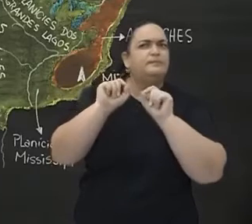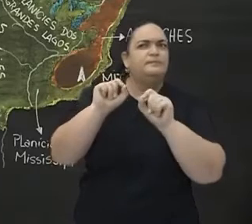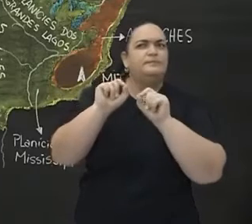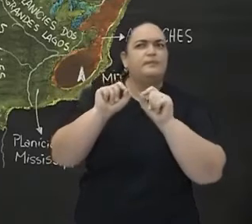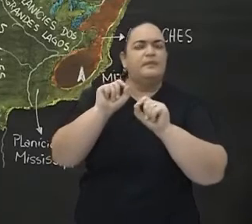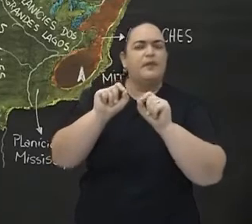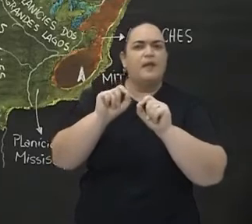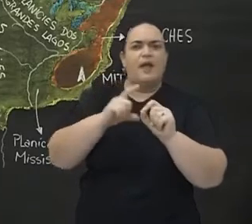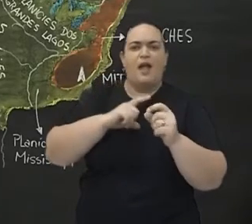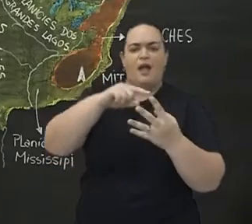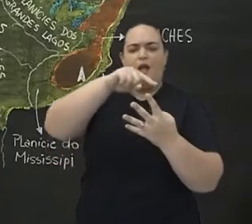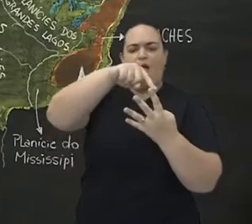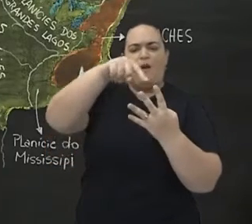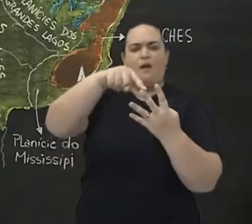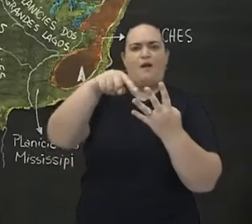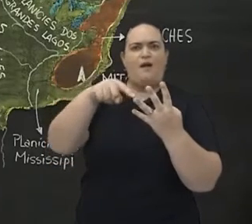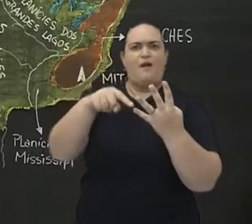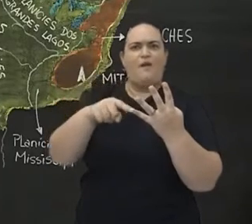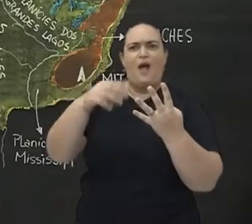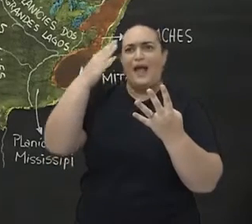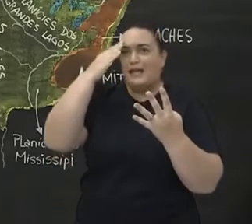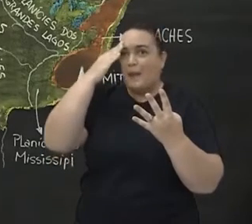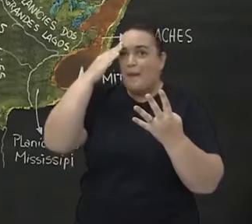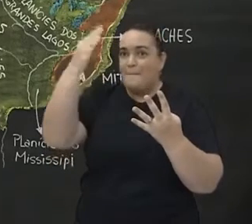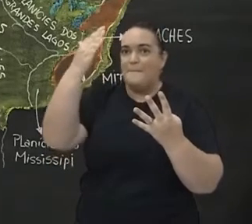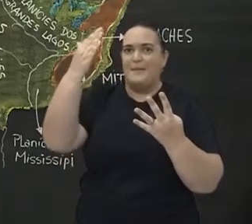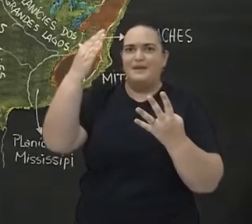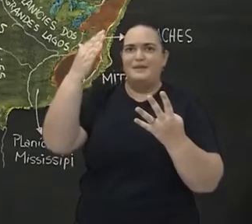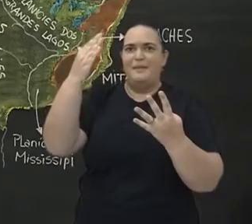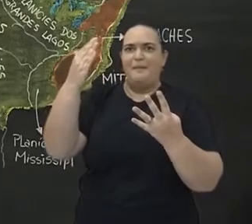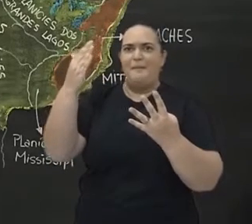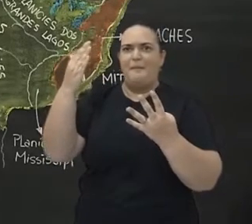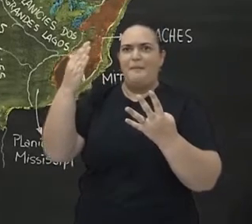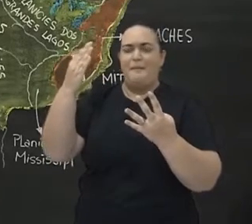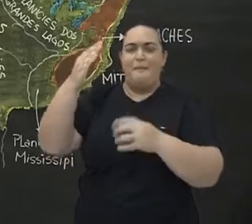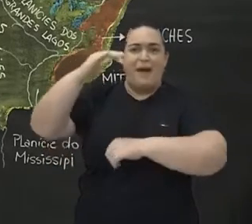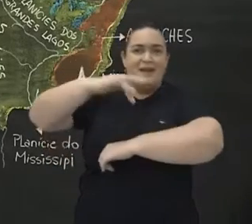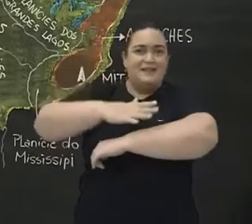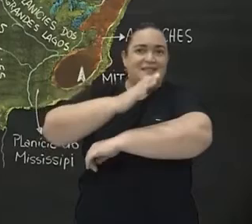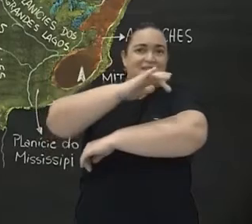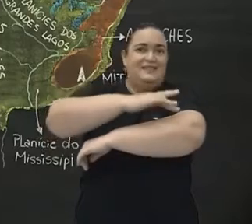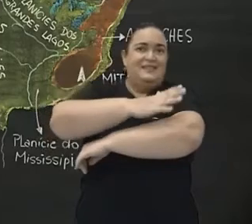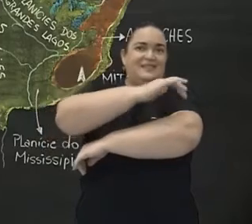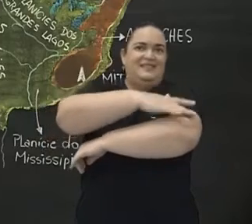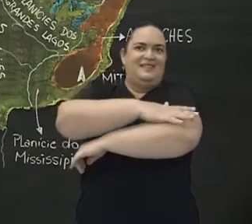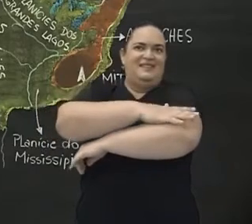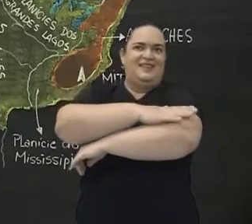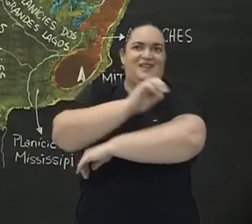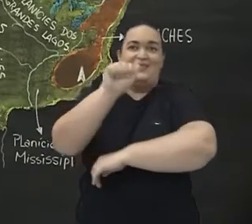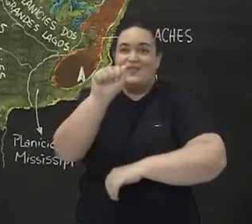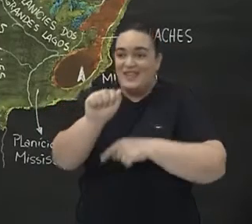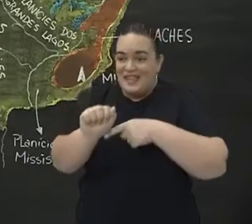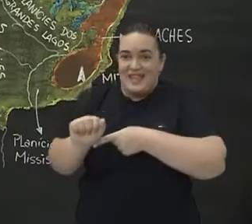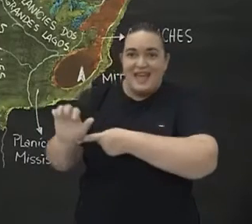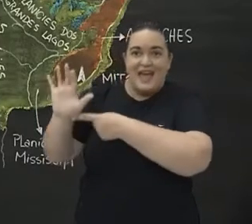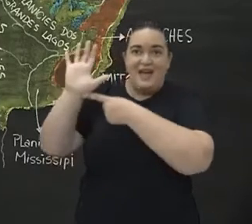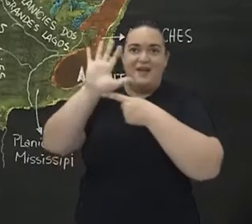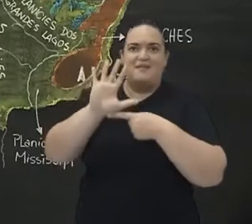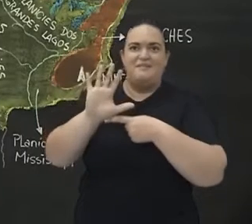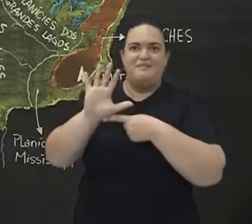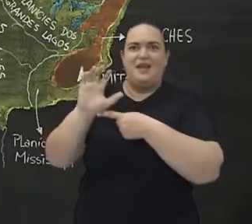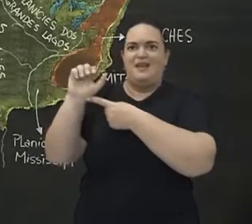aqui 4 principais unidades de relevo na América Anglo-Saxônica. Nós temos